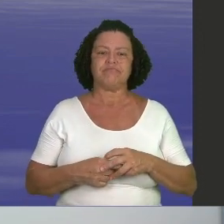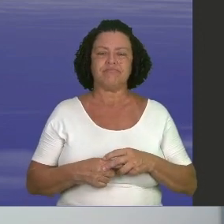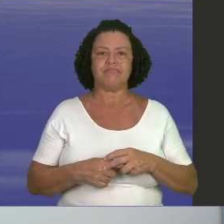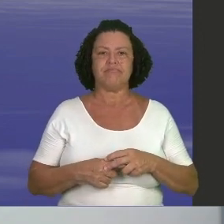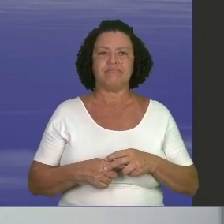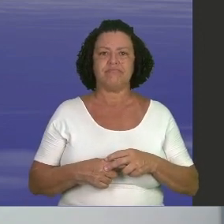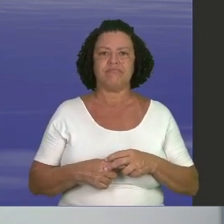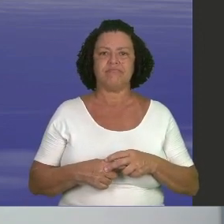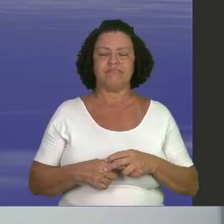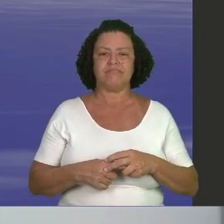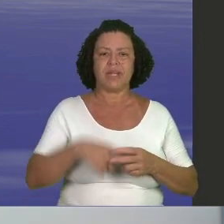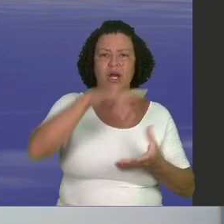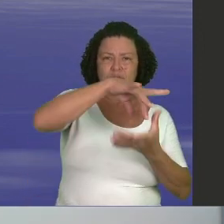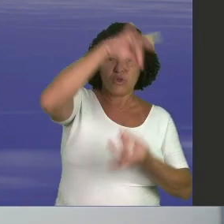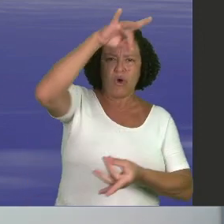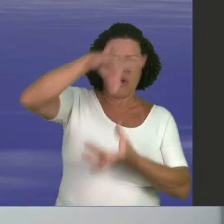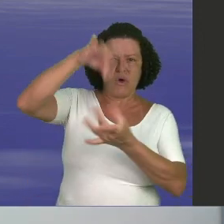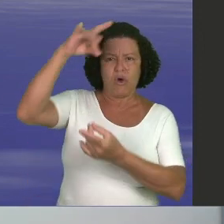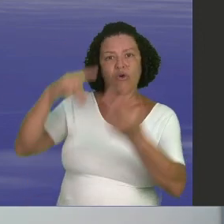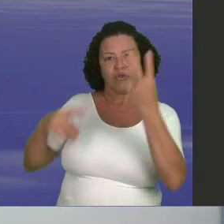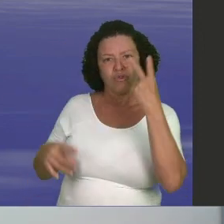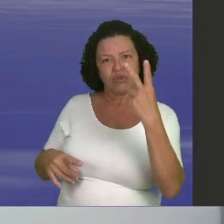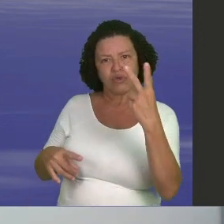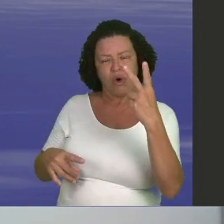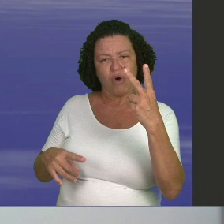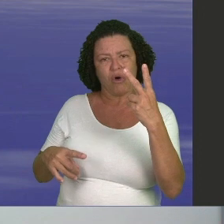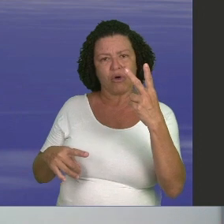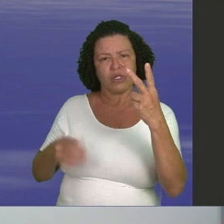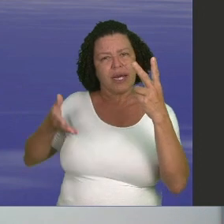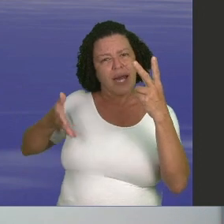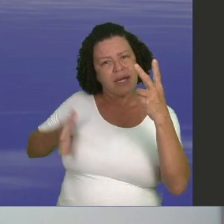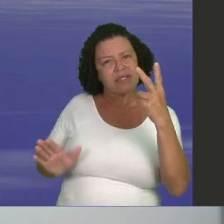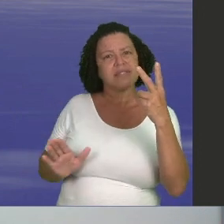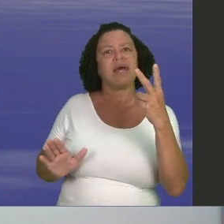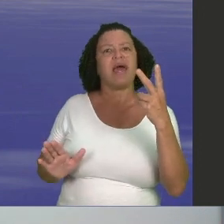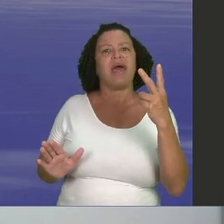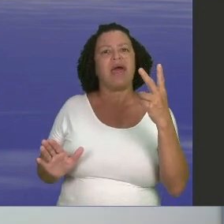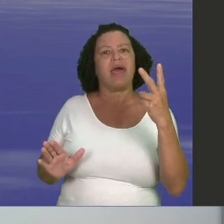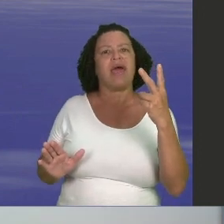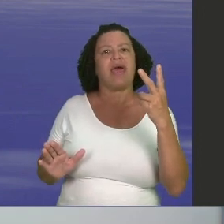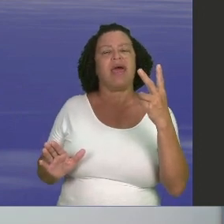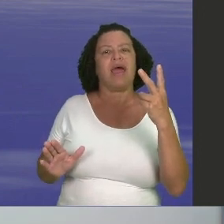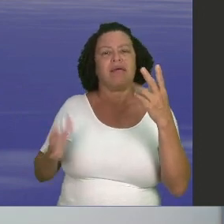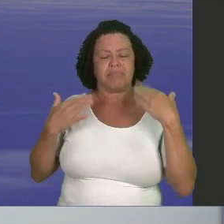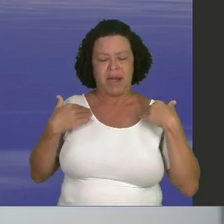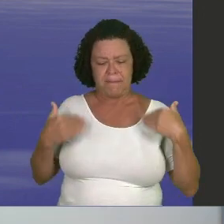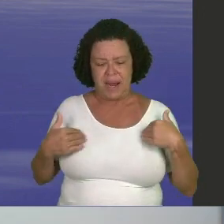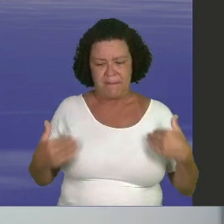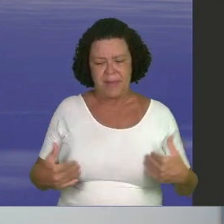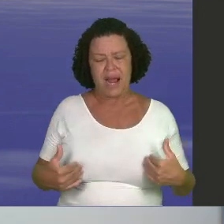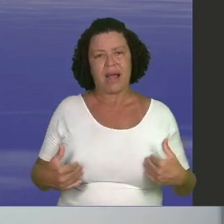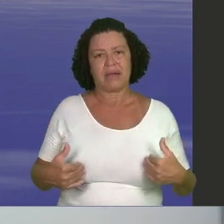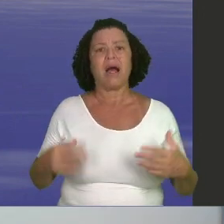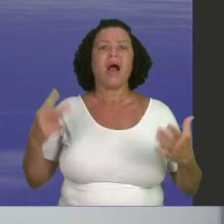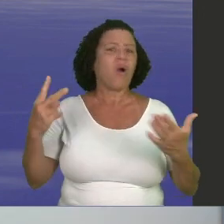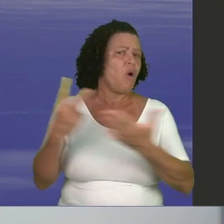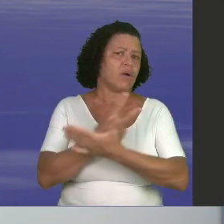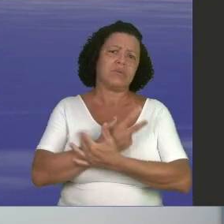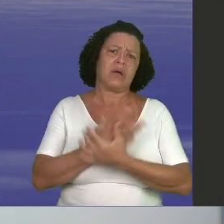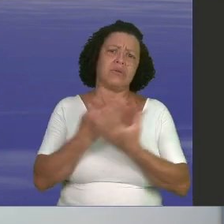Dois espíritos vivem a mesma situação aflitiva, nasceram com grave limitação física. Isso acontece com muitas